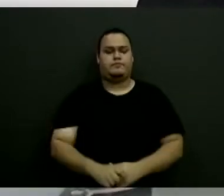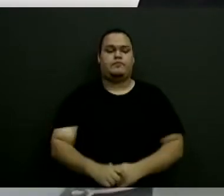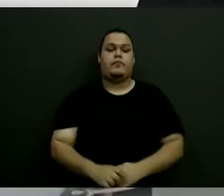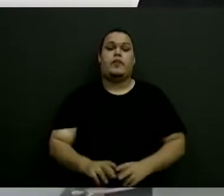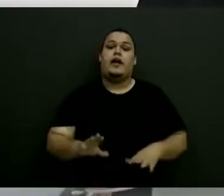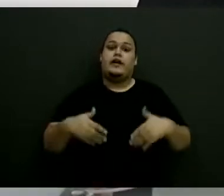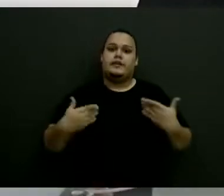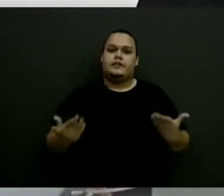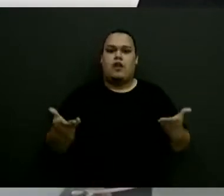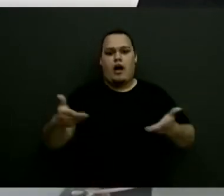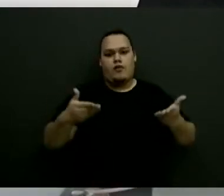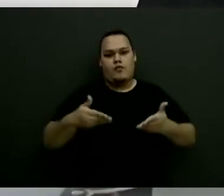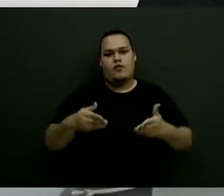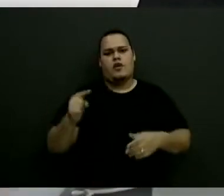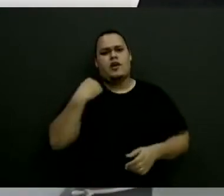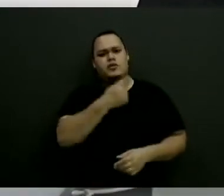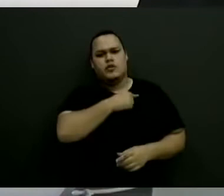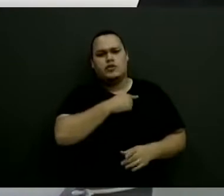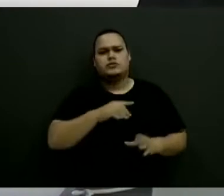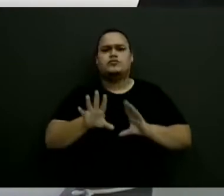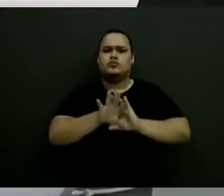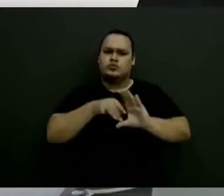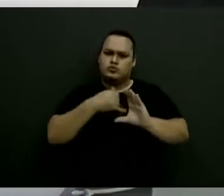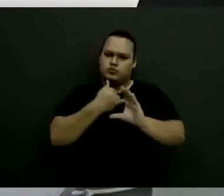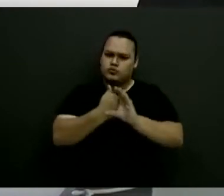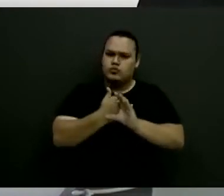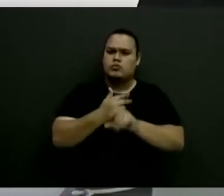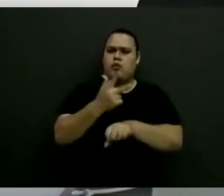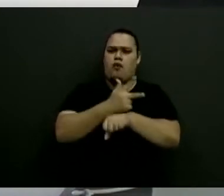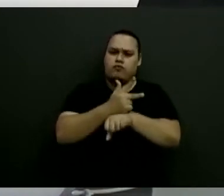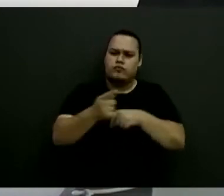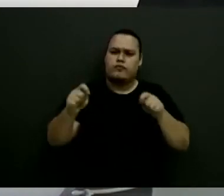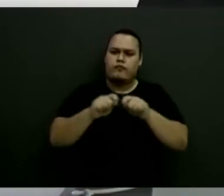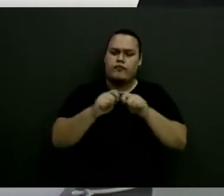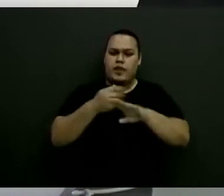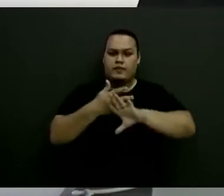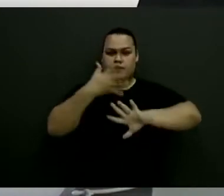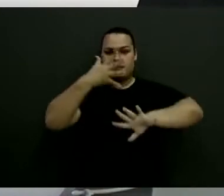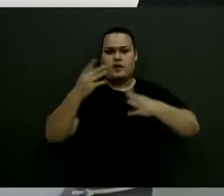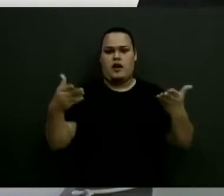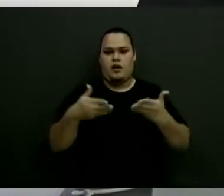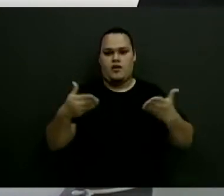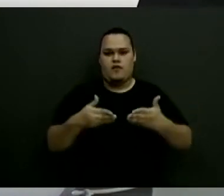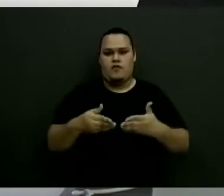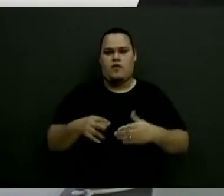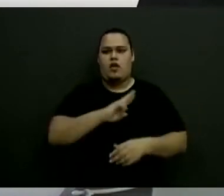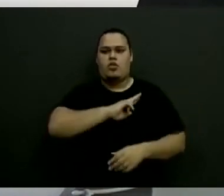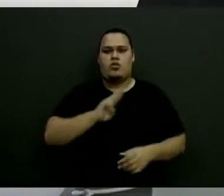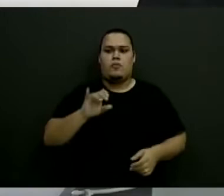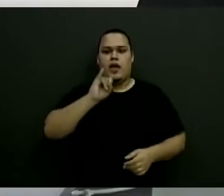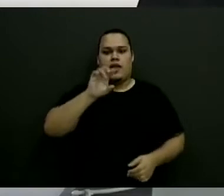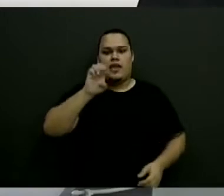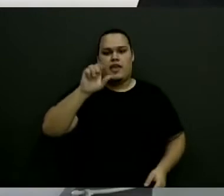momento estamos ao vivo no canal do YouTube IEQ Itaim Paulista